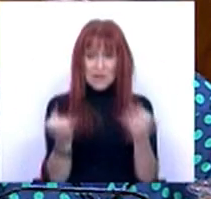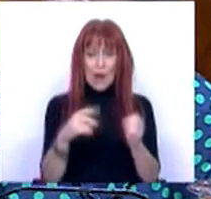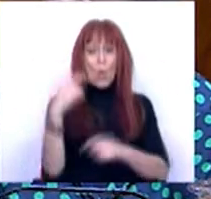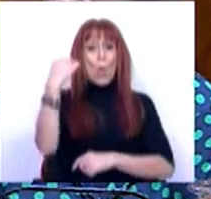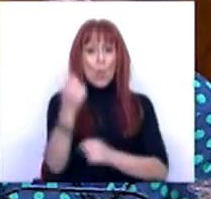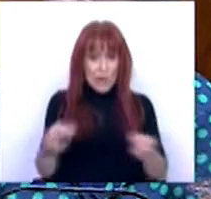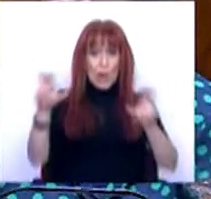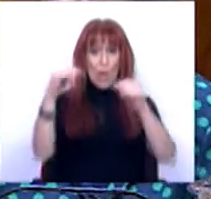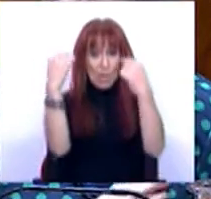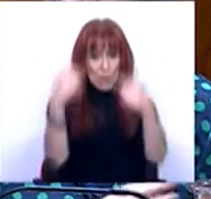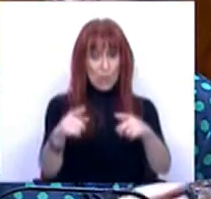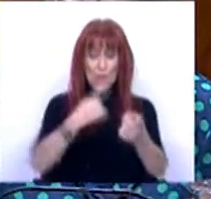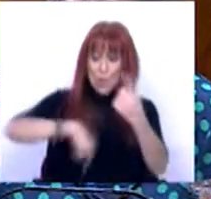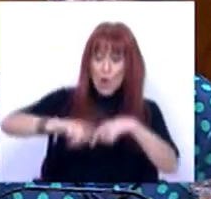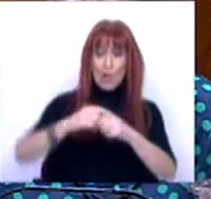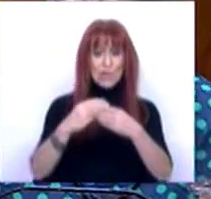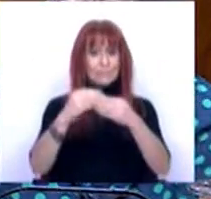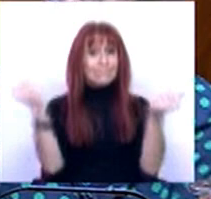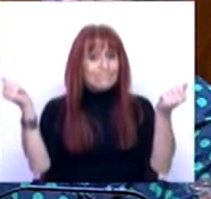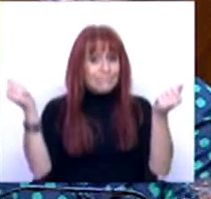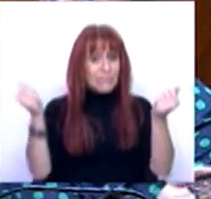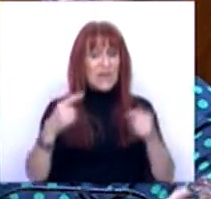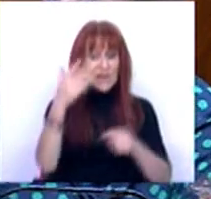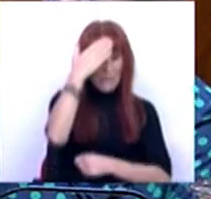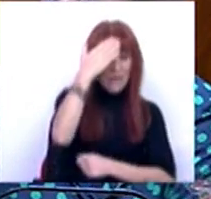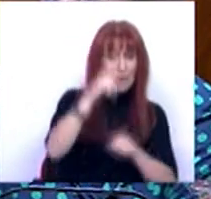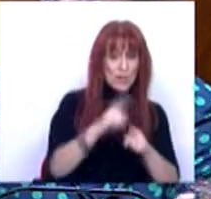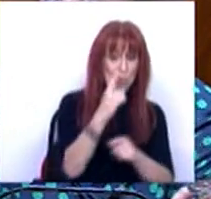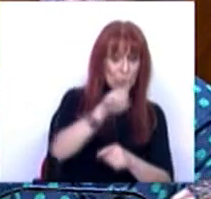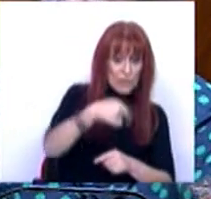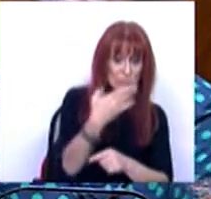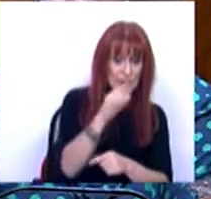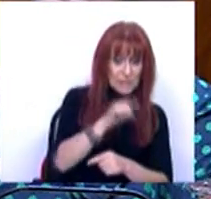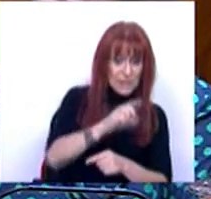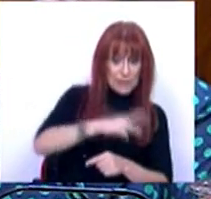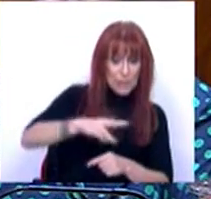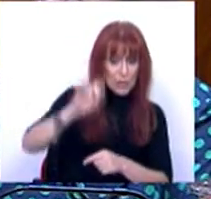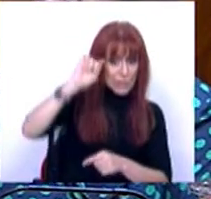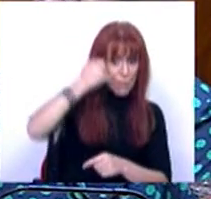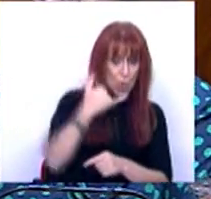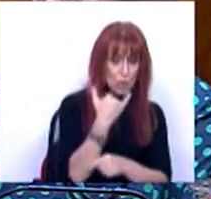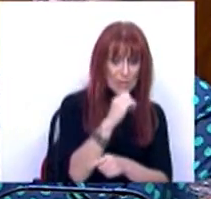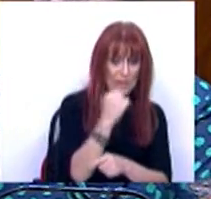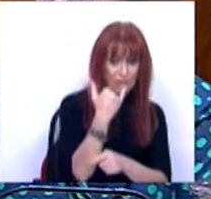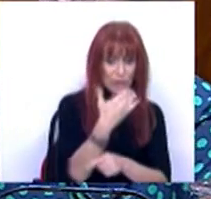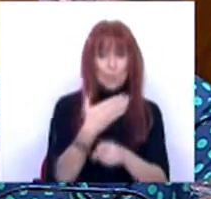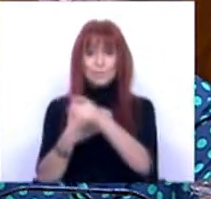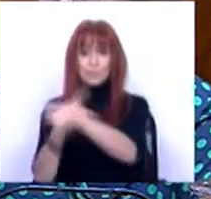única novidade que existe é que nós superamos. Estava previsto 1,7 mil milhões de euros de prejuízo em 2021